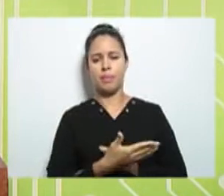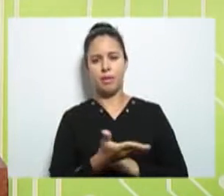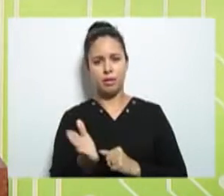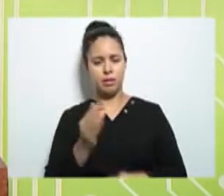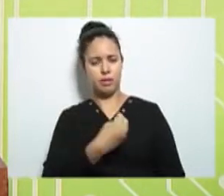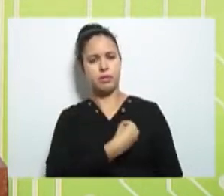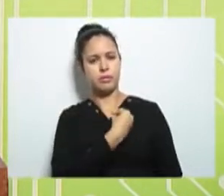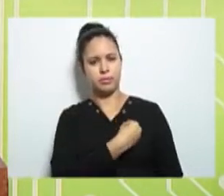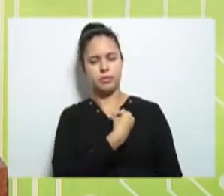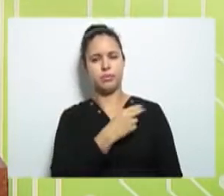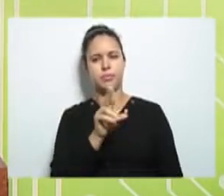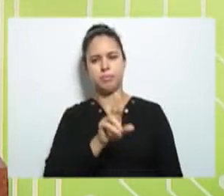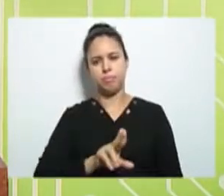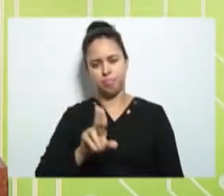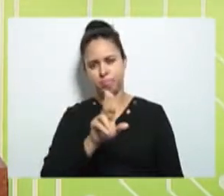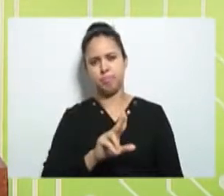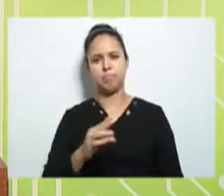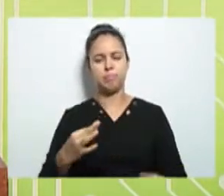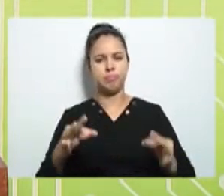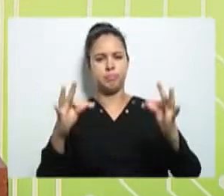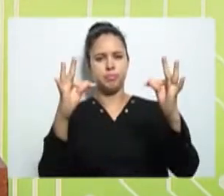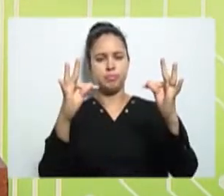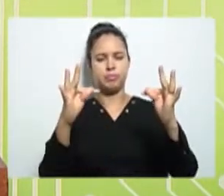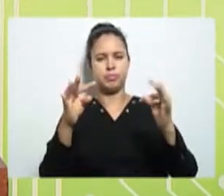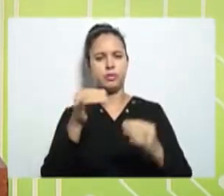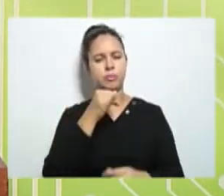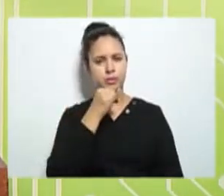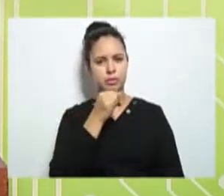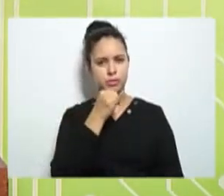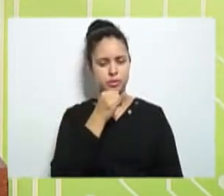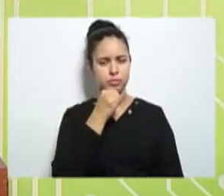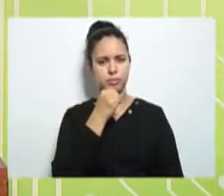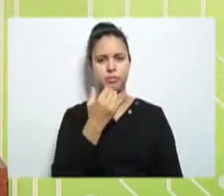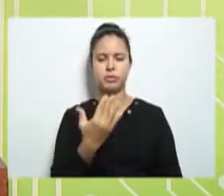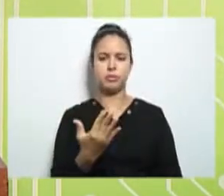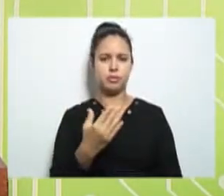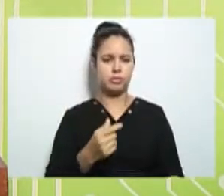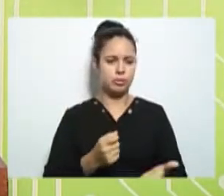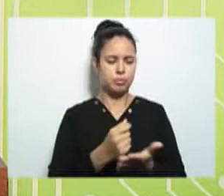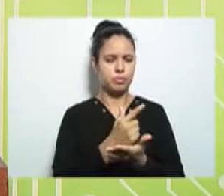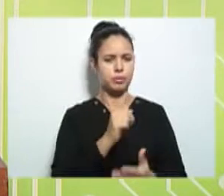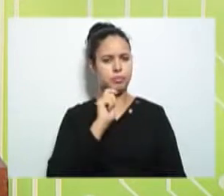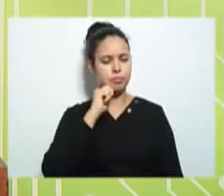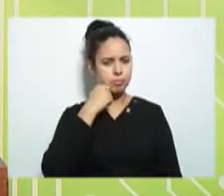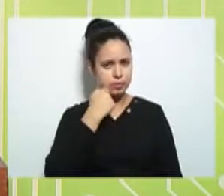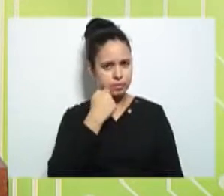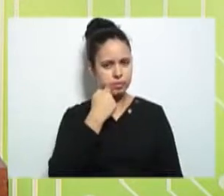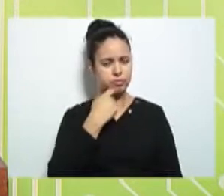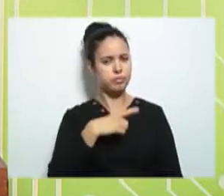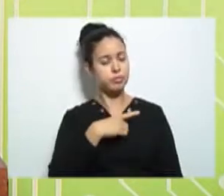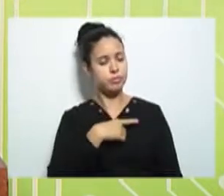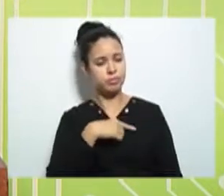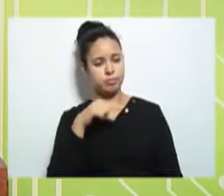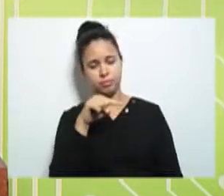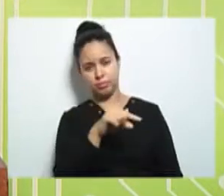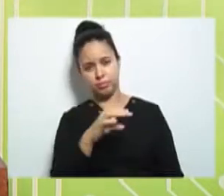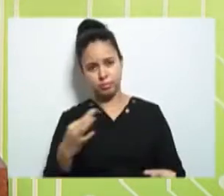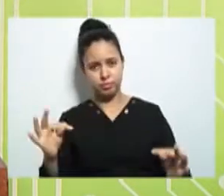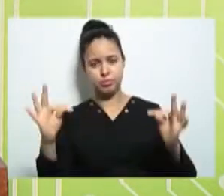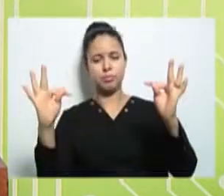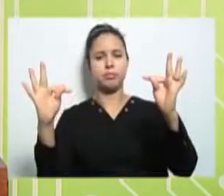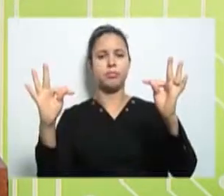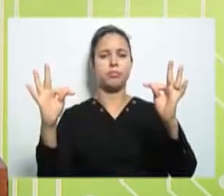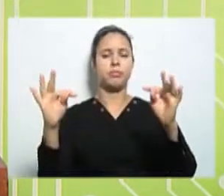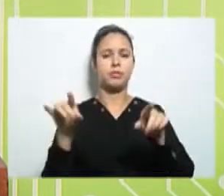uso de tecnologia, com certeza, né? Indiretamente, através da padaria, como a professora falou, mas em algum momento da vida profissional de vocês, principalmente lá na